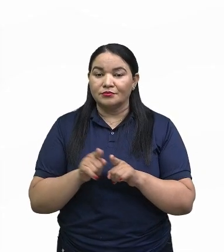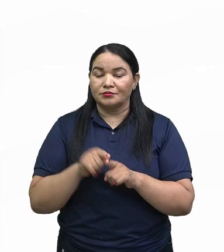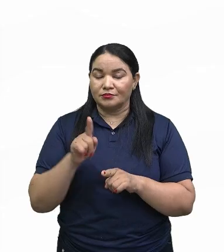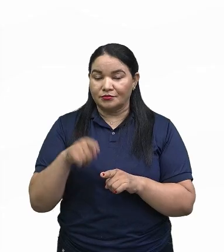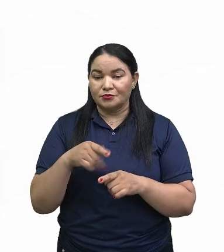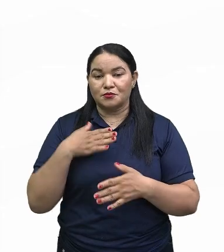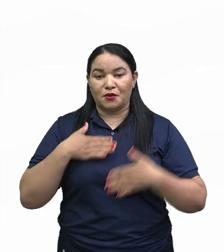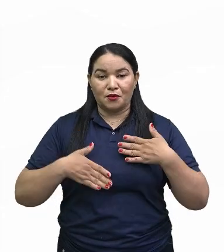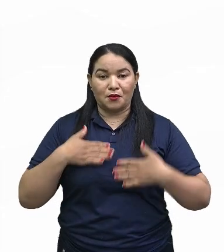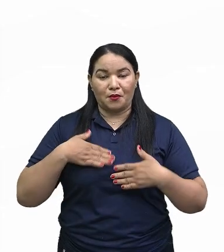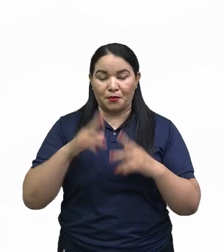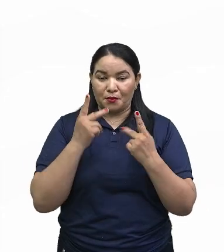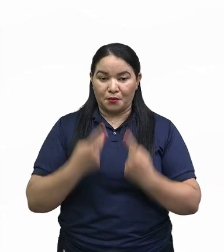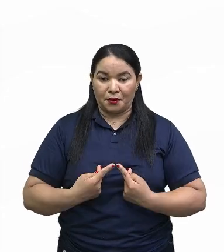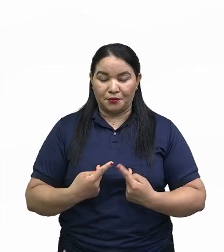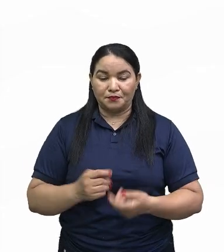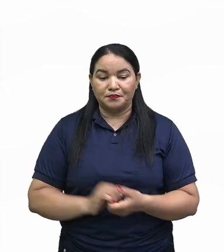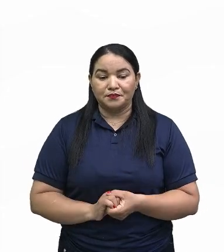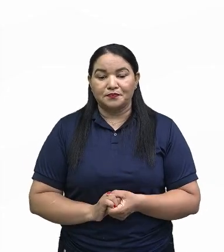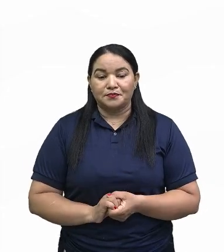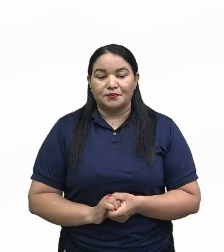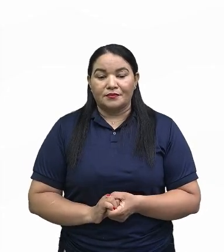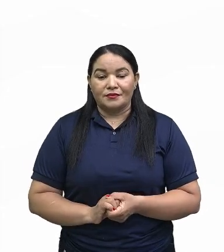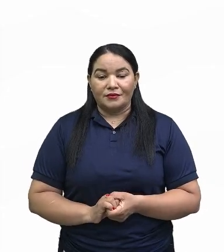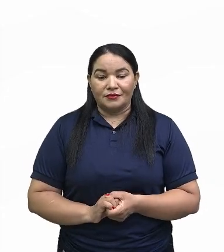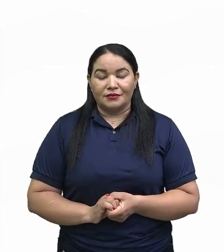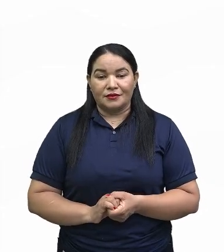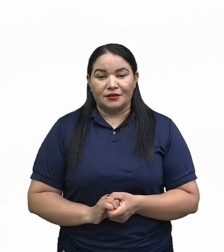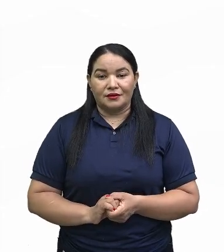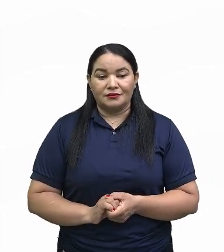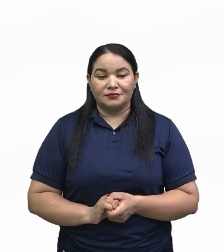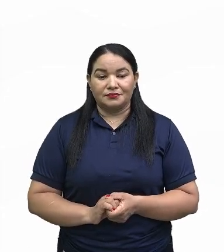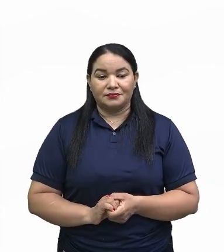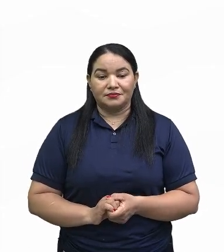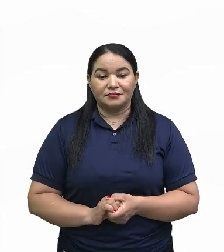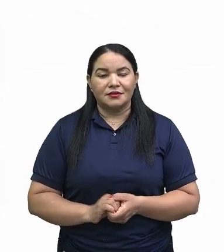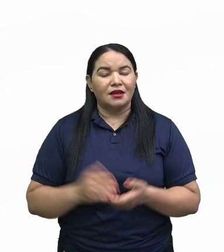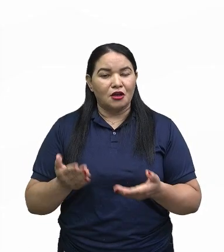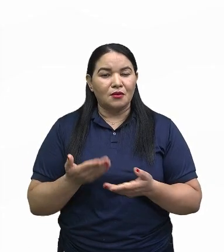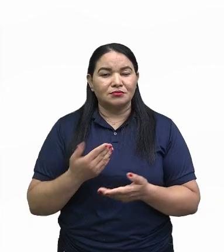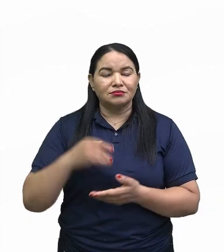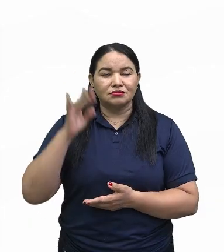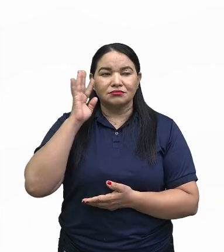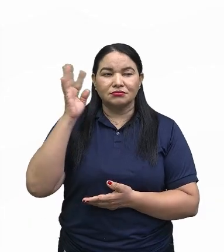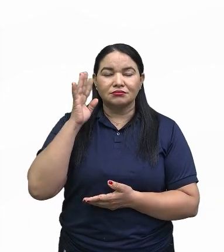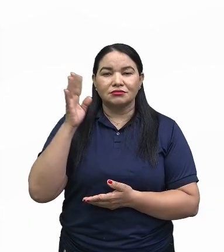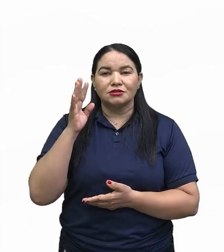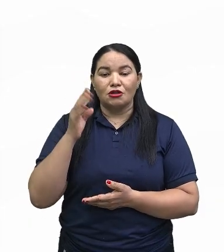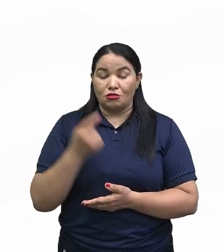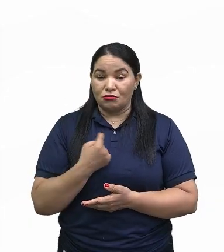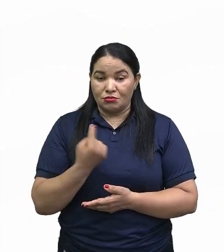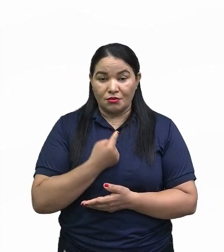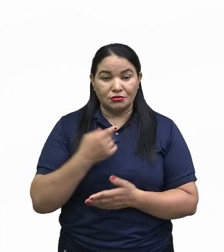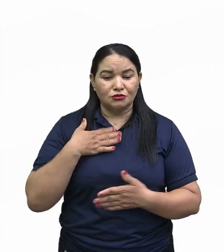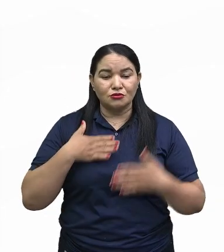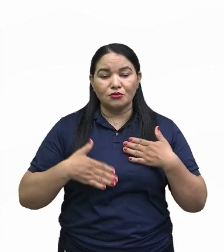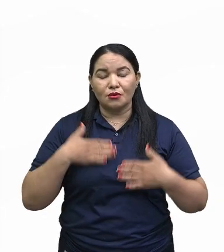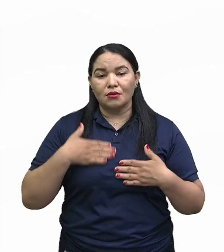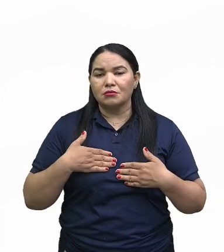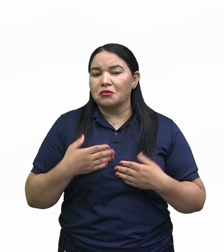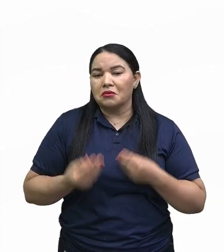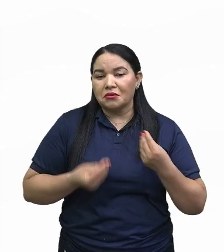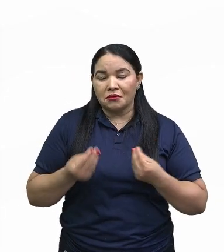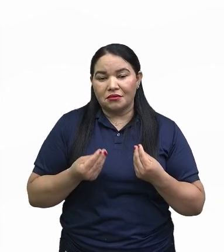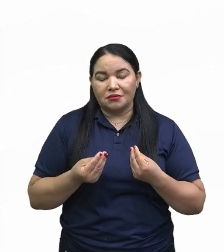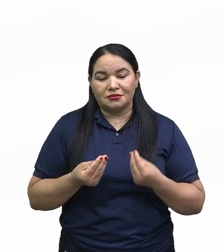organização do corpo humano, certo? E aí, a gente para pensar, né, como é que o nosso corpo funciona. Vamos observar aí na